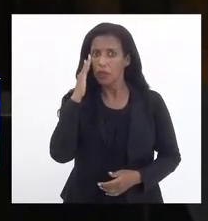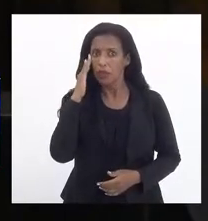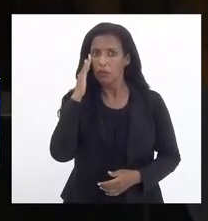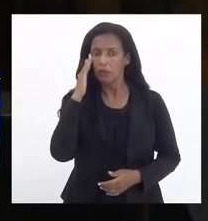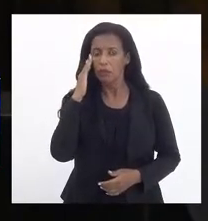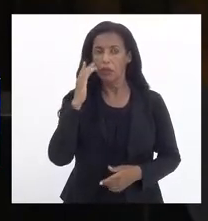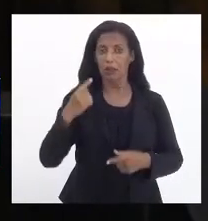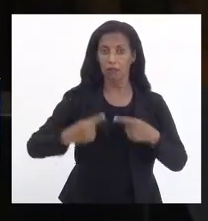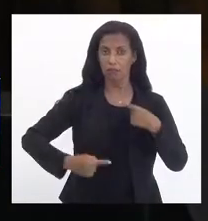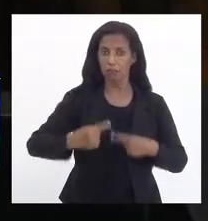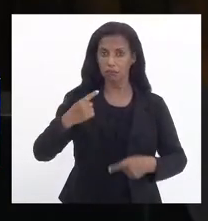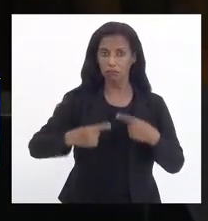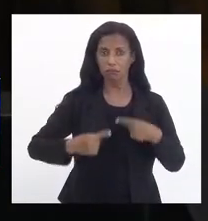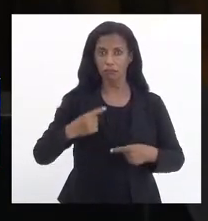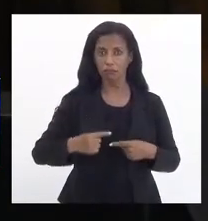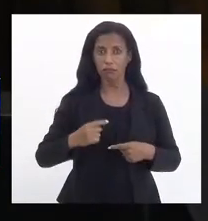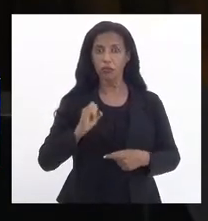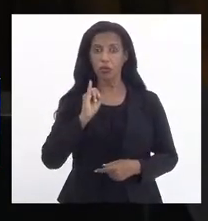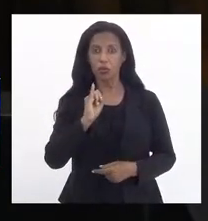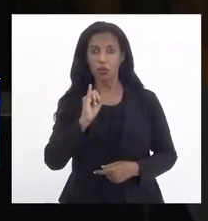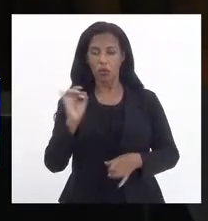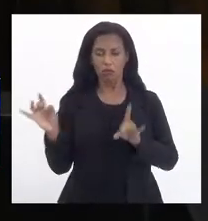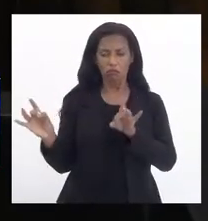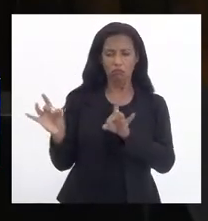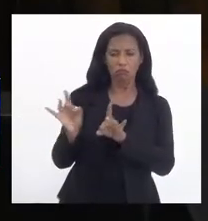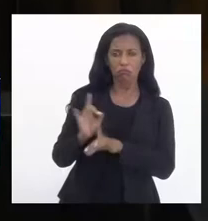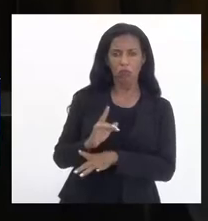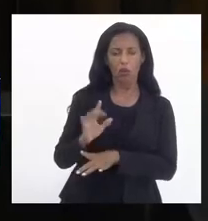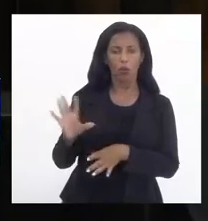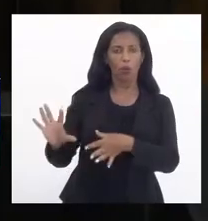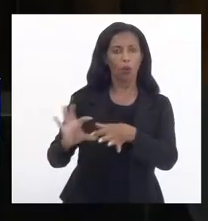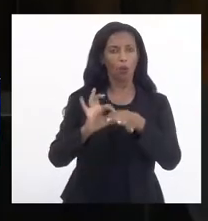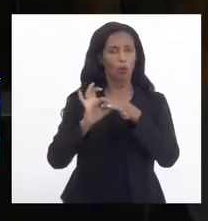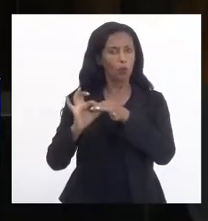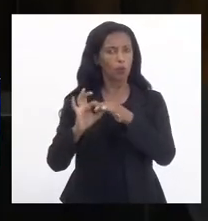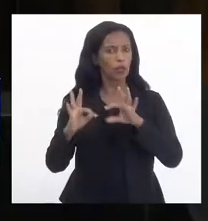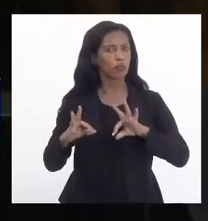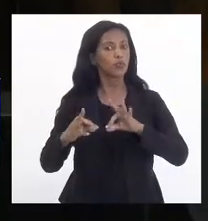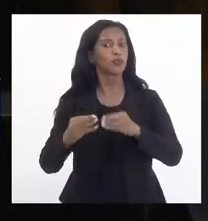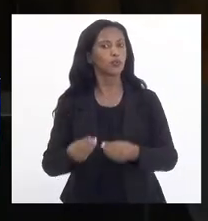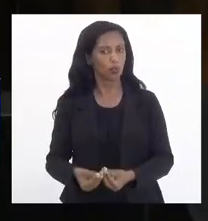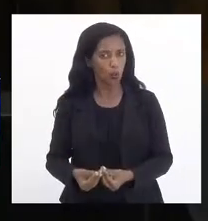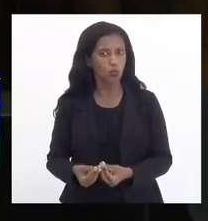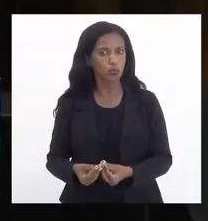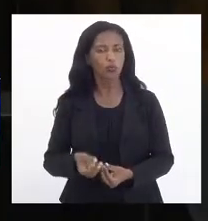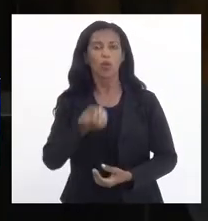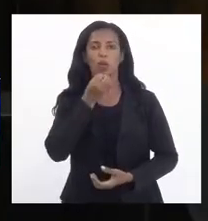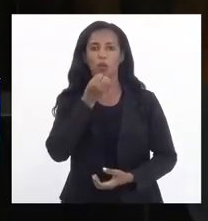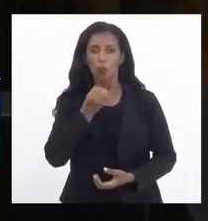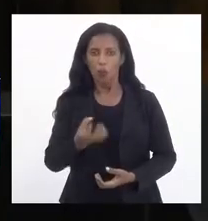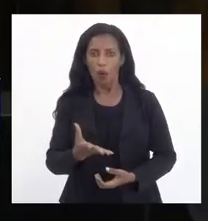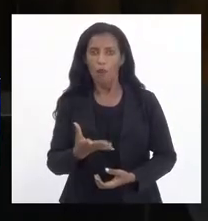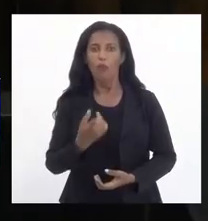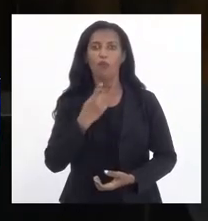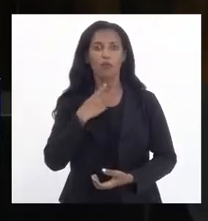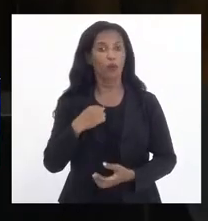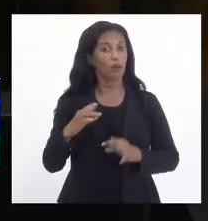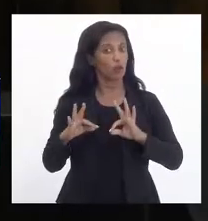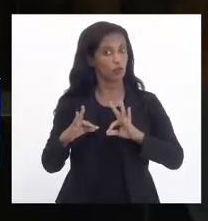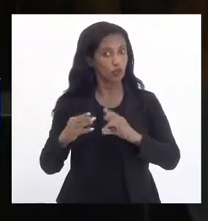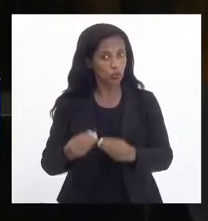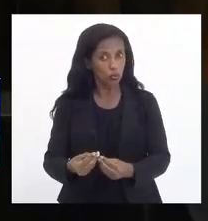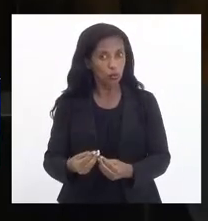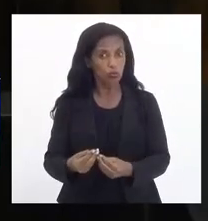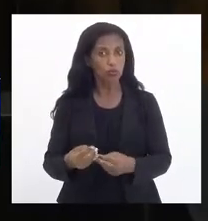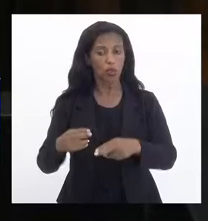que na política só se concretiza com a união de todos e com a boa vontade de todos. E